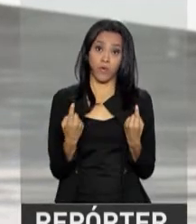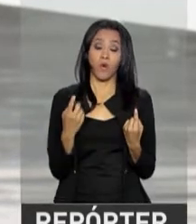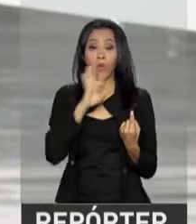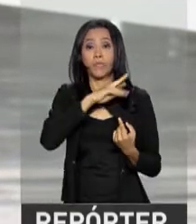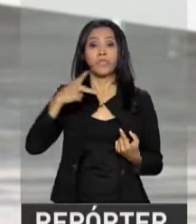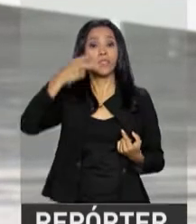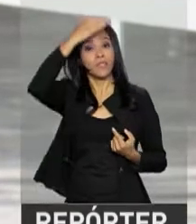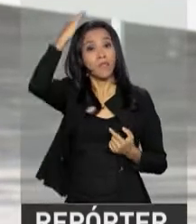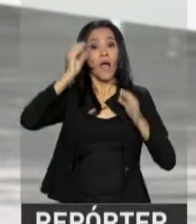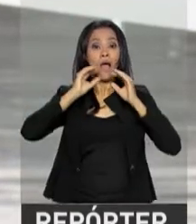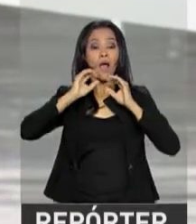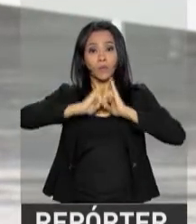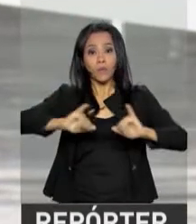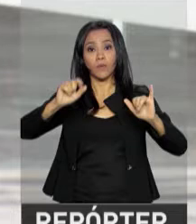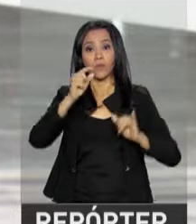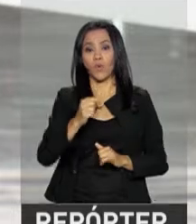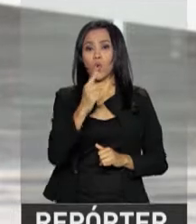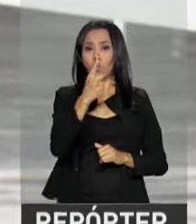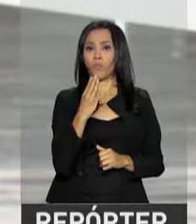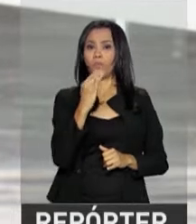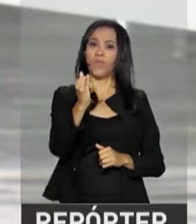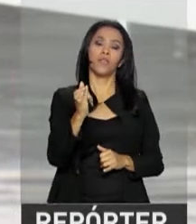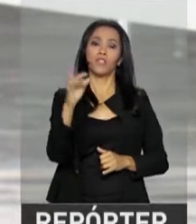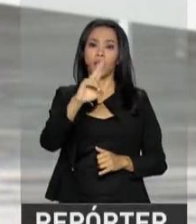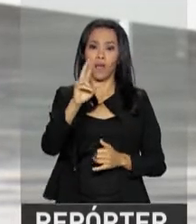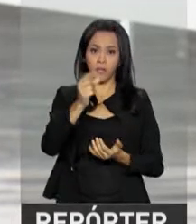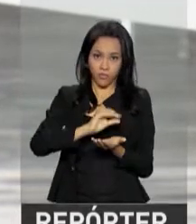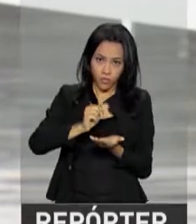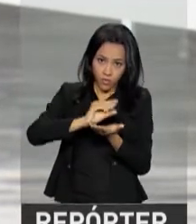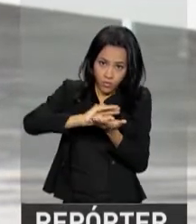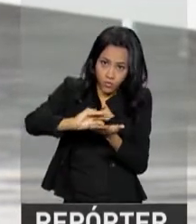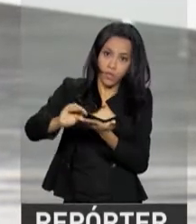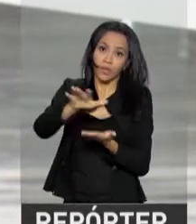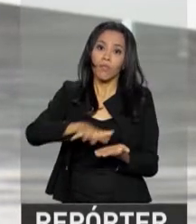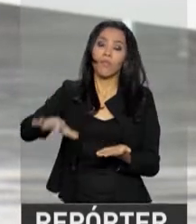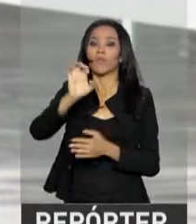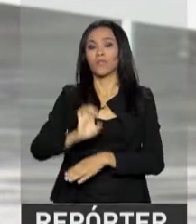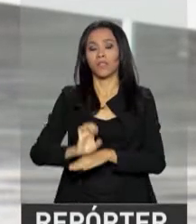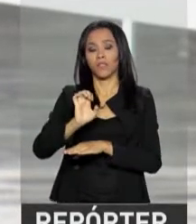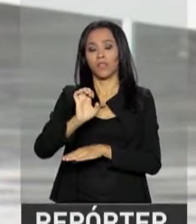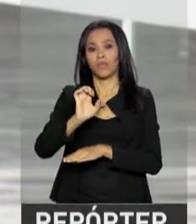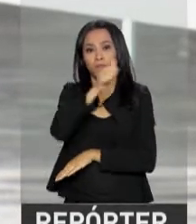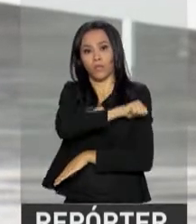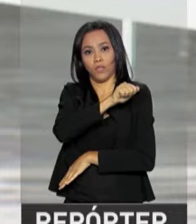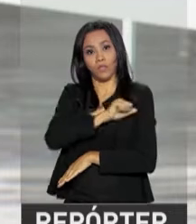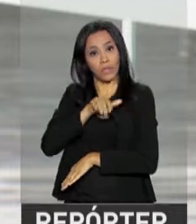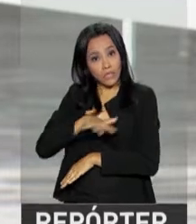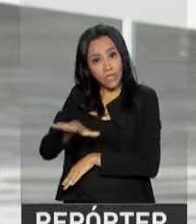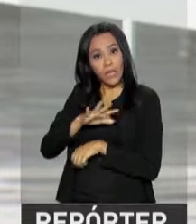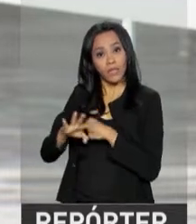a liberação de 1 bilhão de reais para a área de segurança pública do rio de janeiro é que já completa